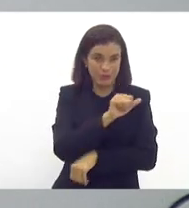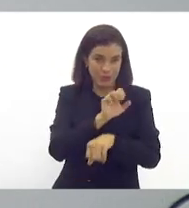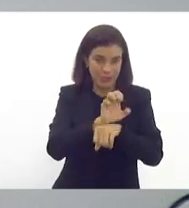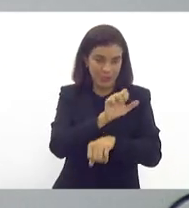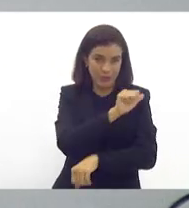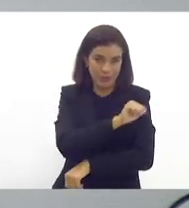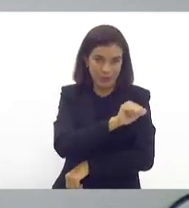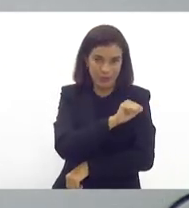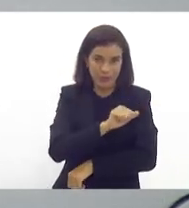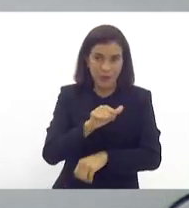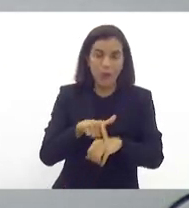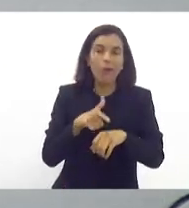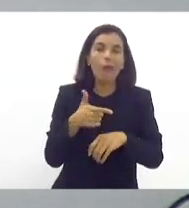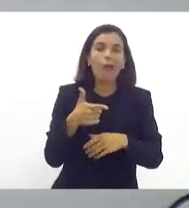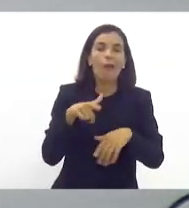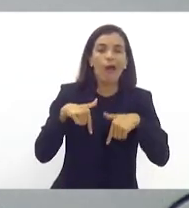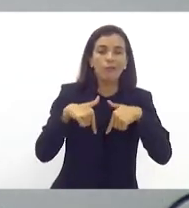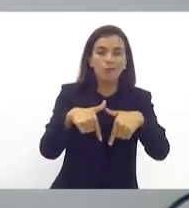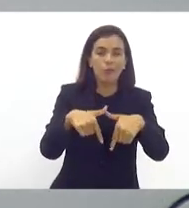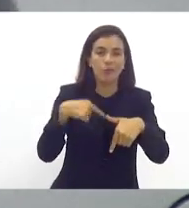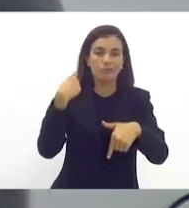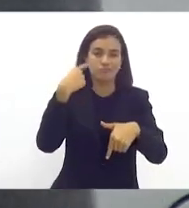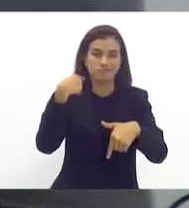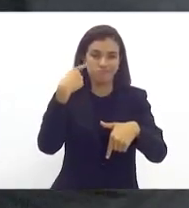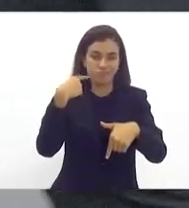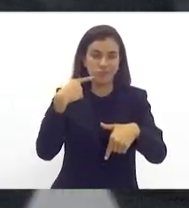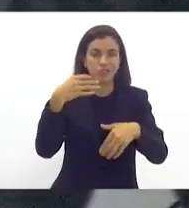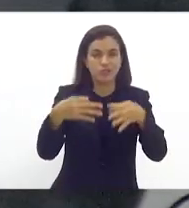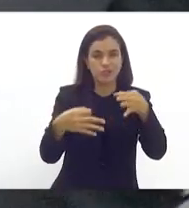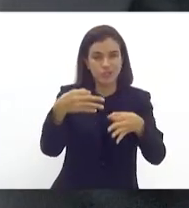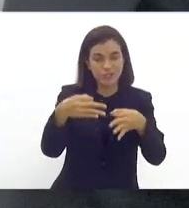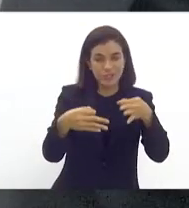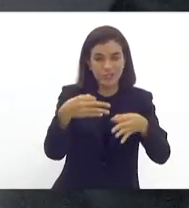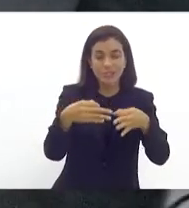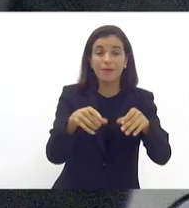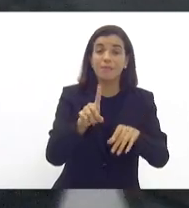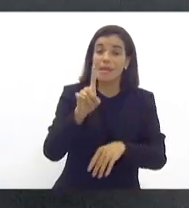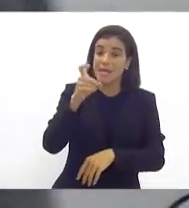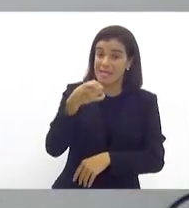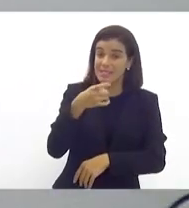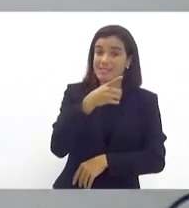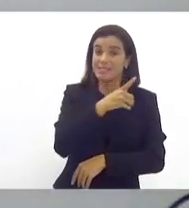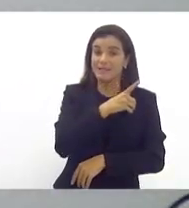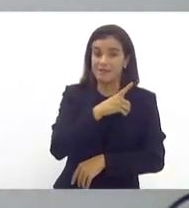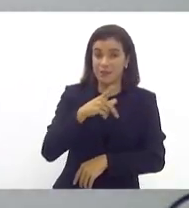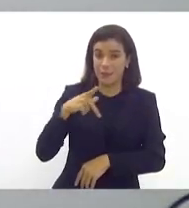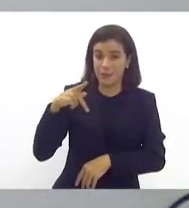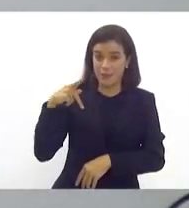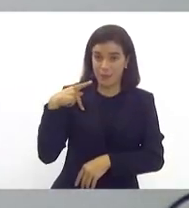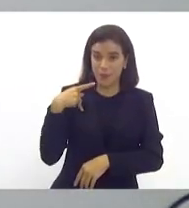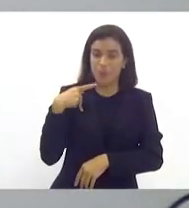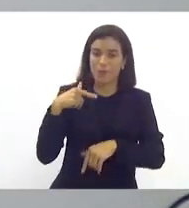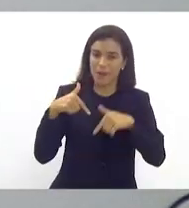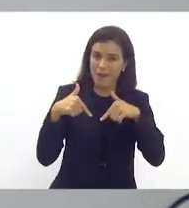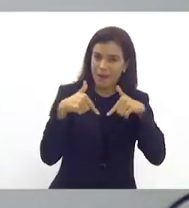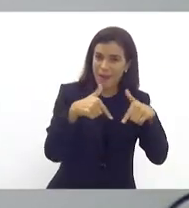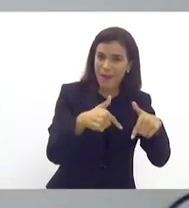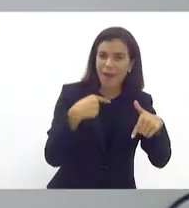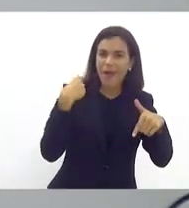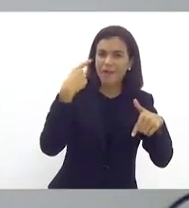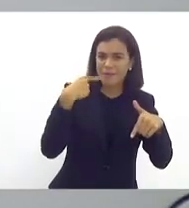magistrada mais de 33 anos também fui defensora pública advoguei alguma